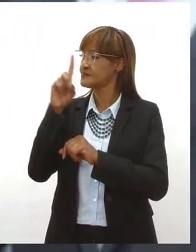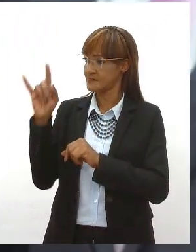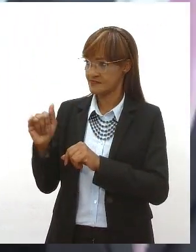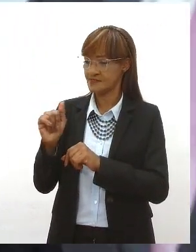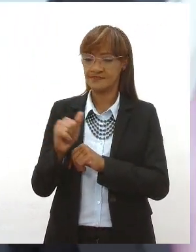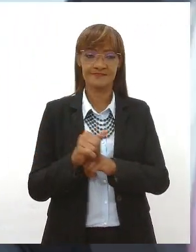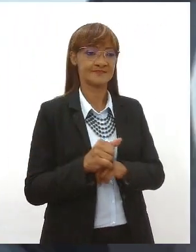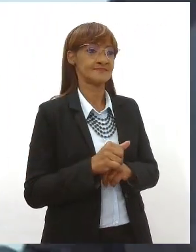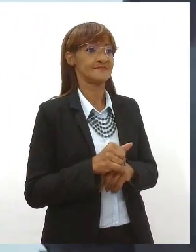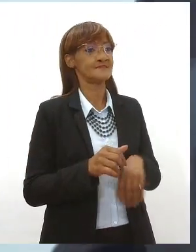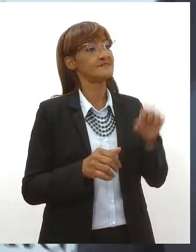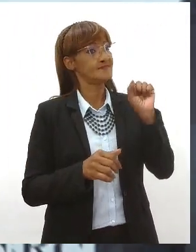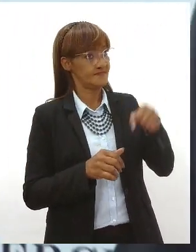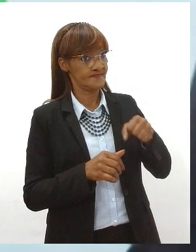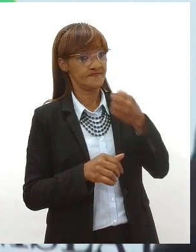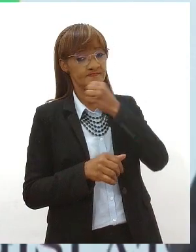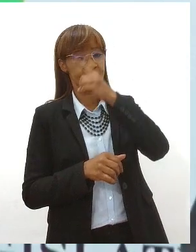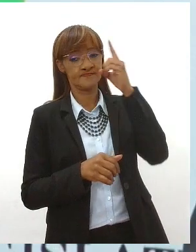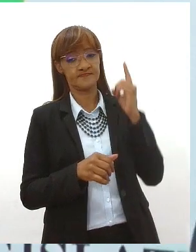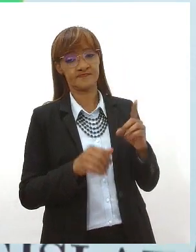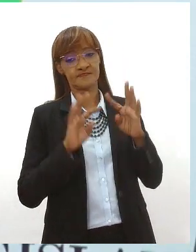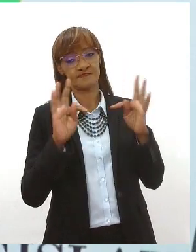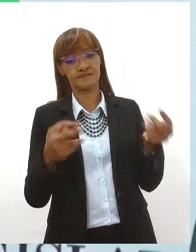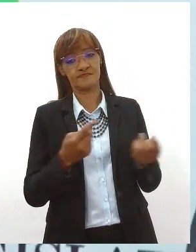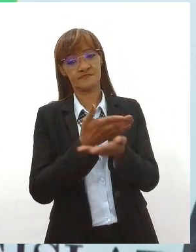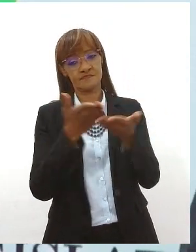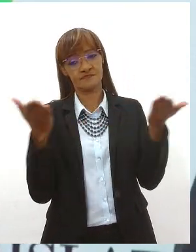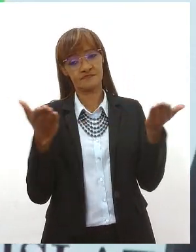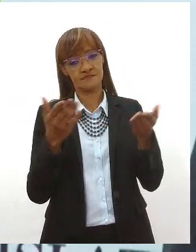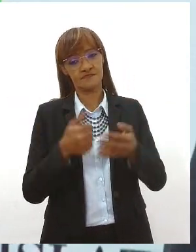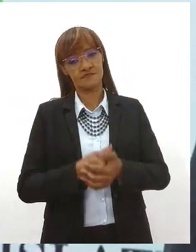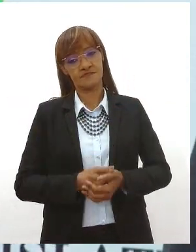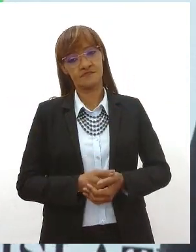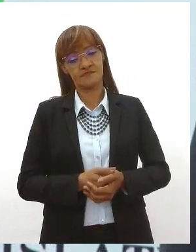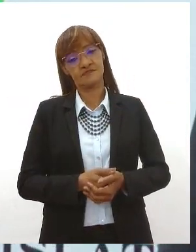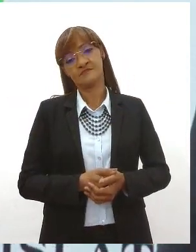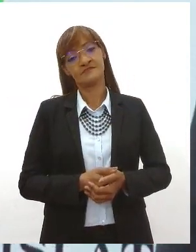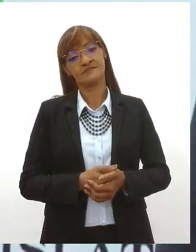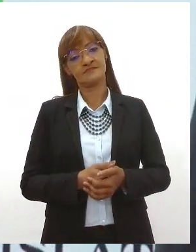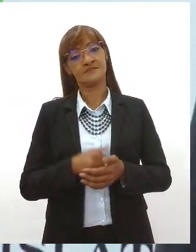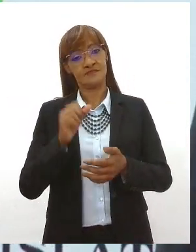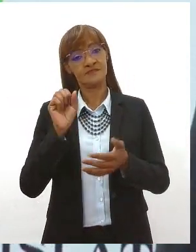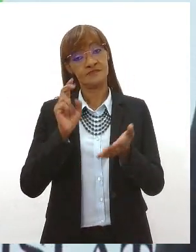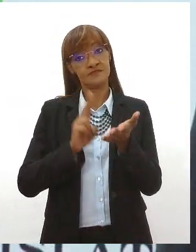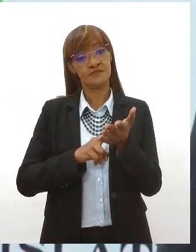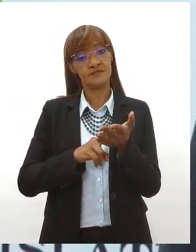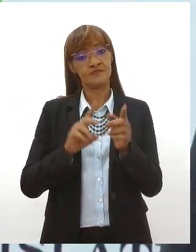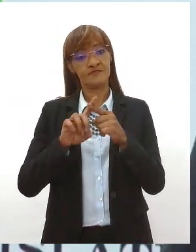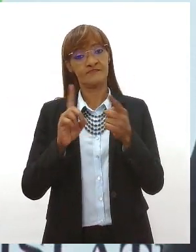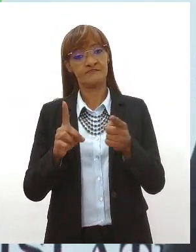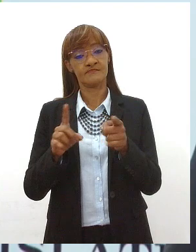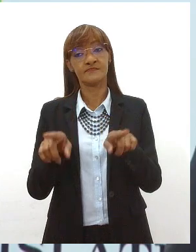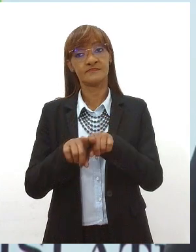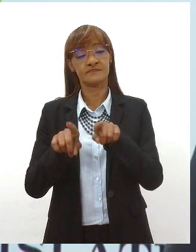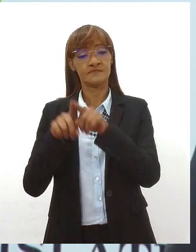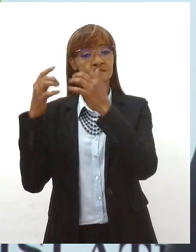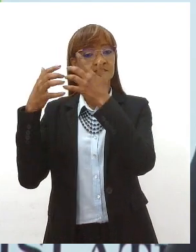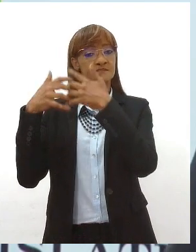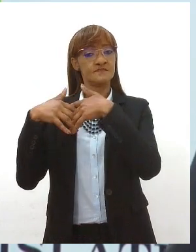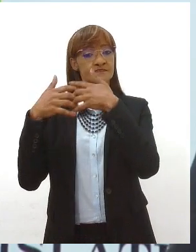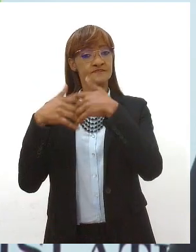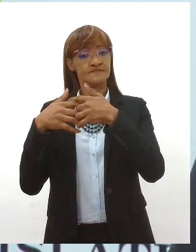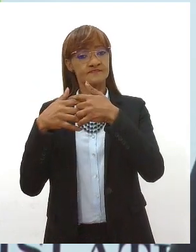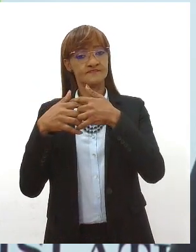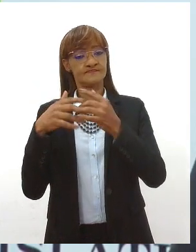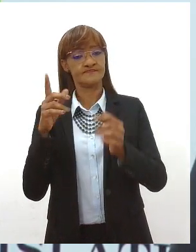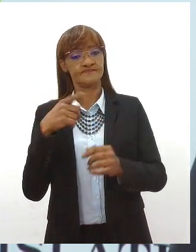todos. Eu costumo dizer que é um dia de comemoração, sim, mas também é um dia de reflexão. Um dia que a gente tem que buscar os nossos direitos e